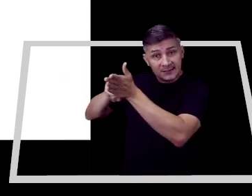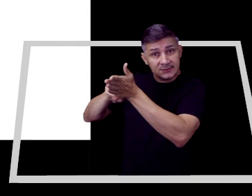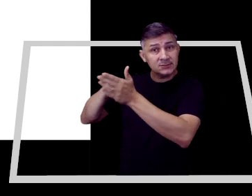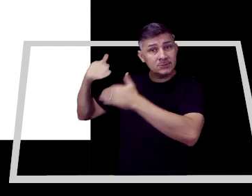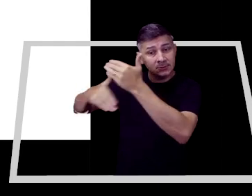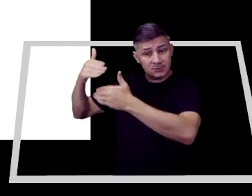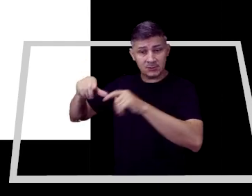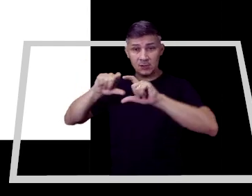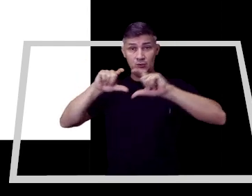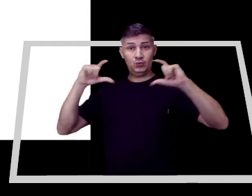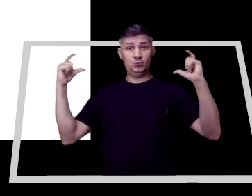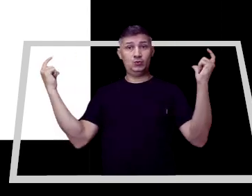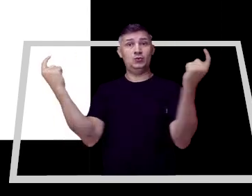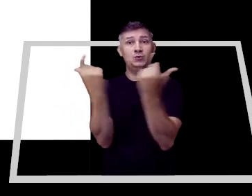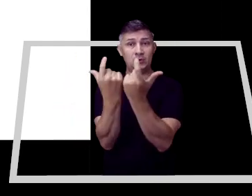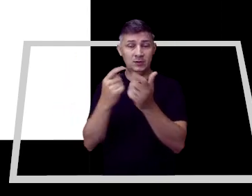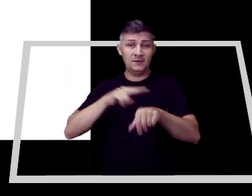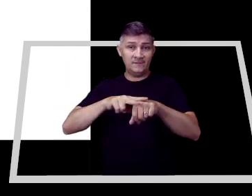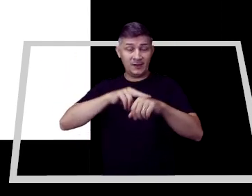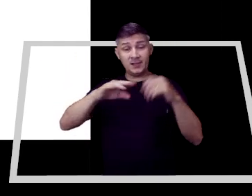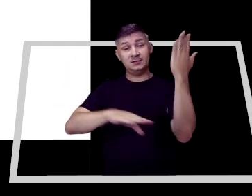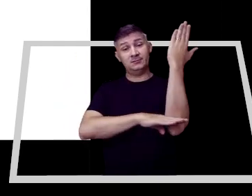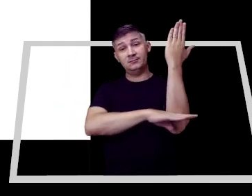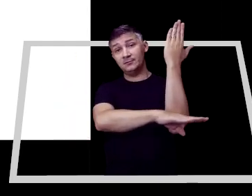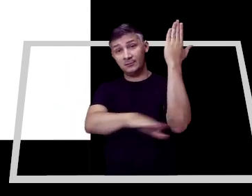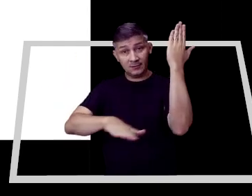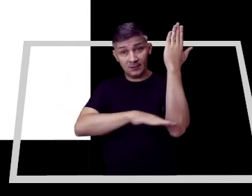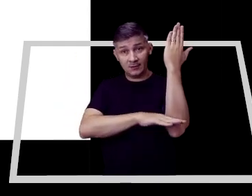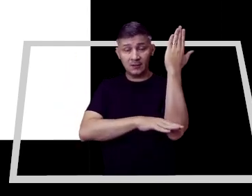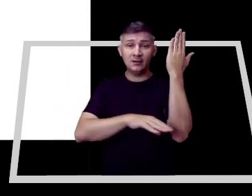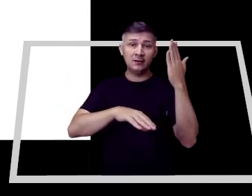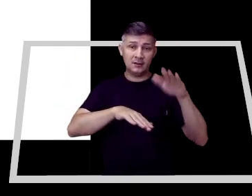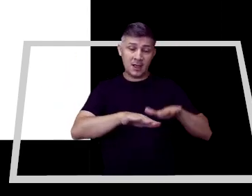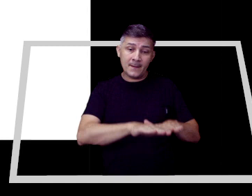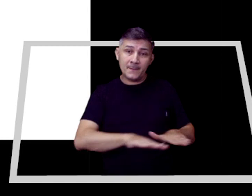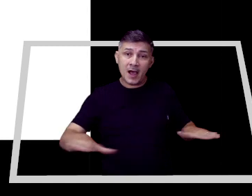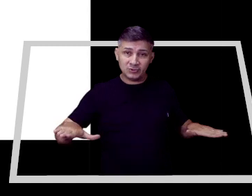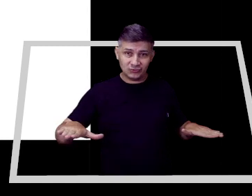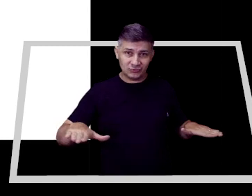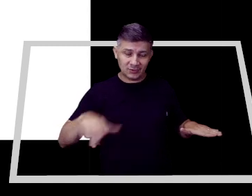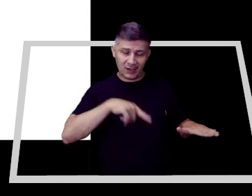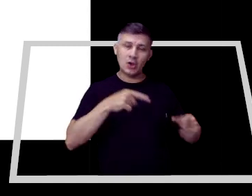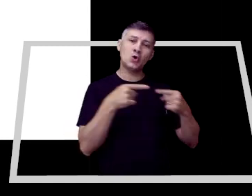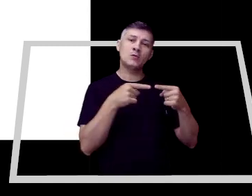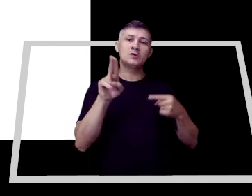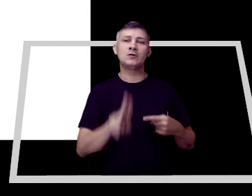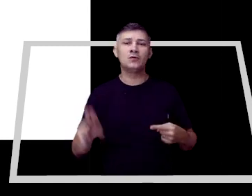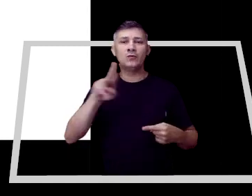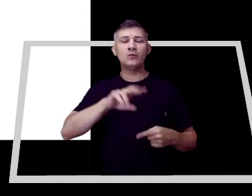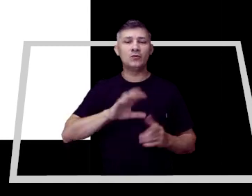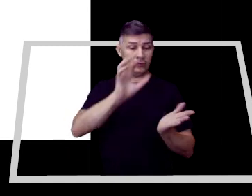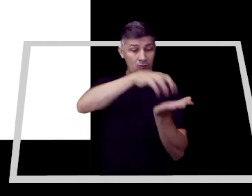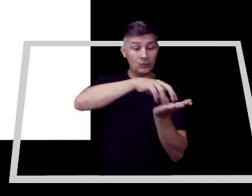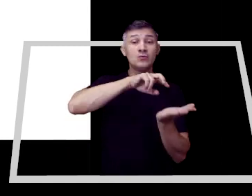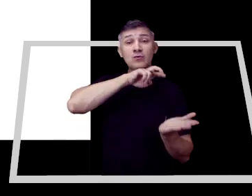pesquisa nessa fita verde, e no térreo ficariam os programas mais ligados à universidade,